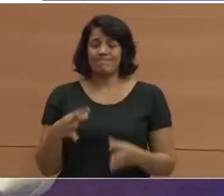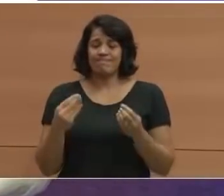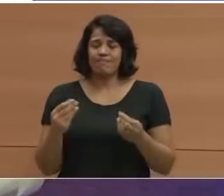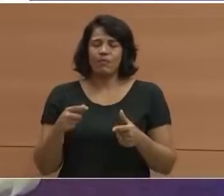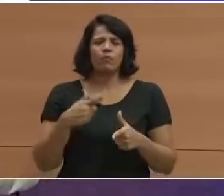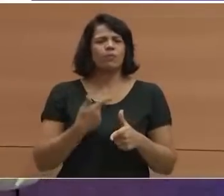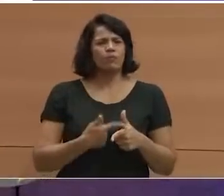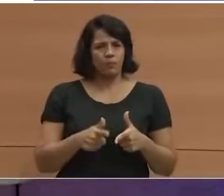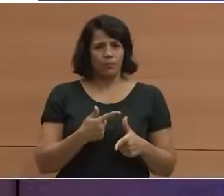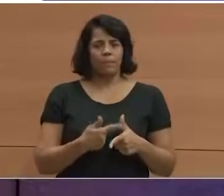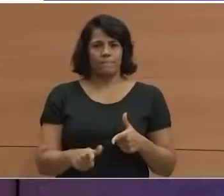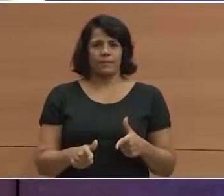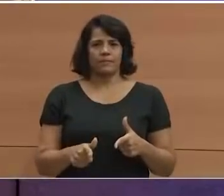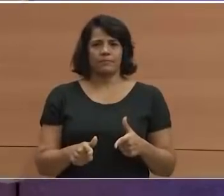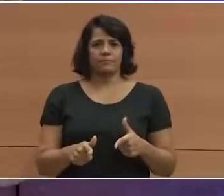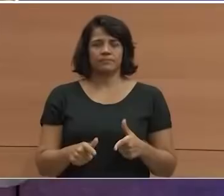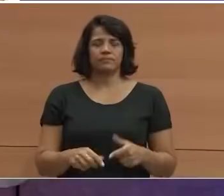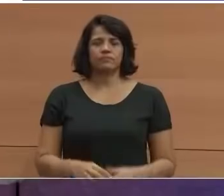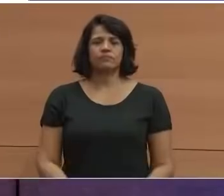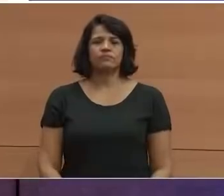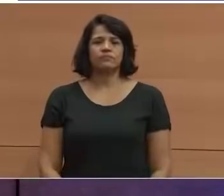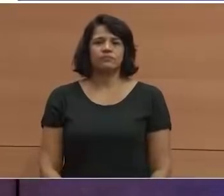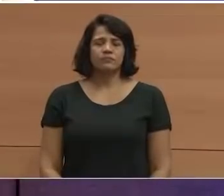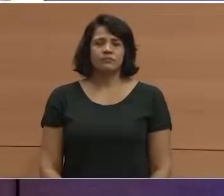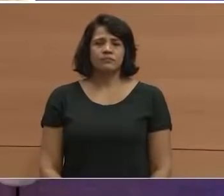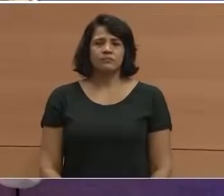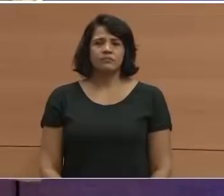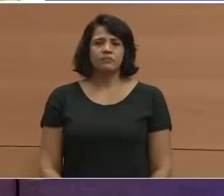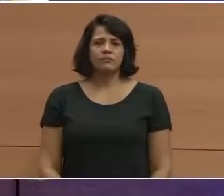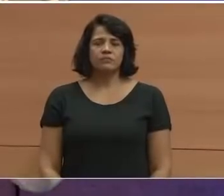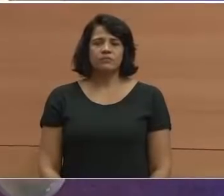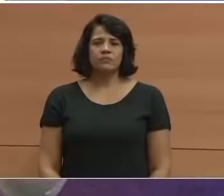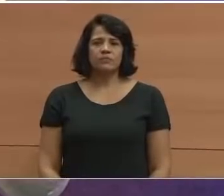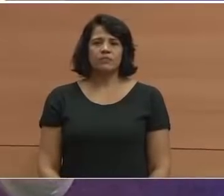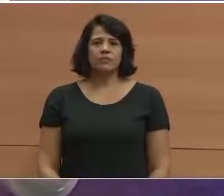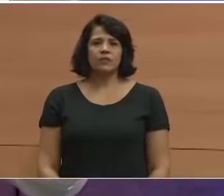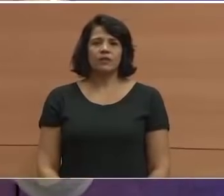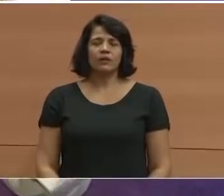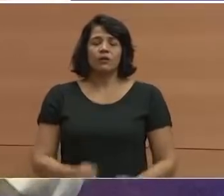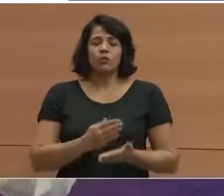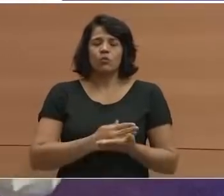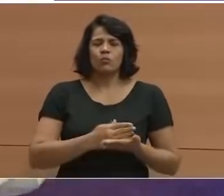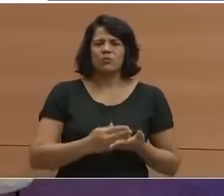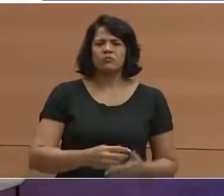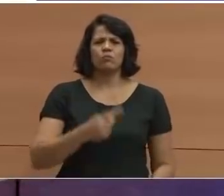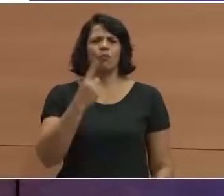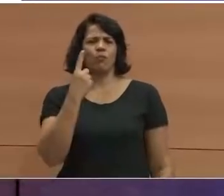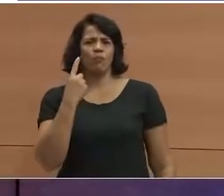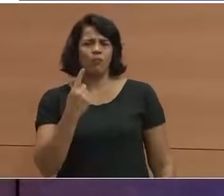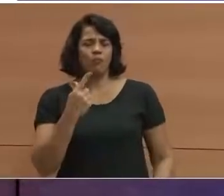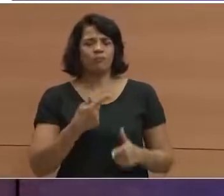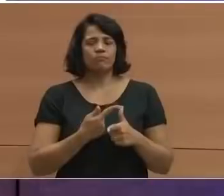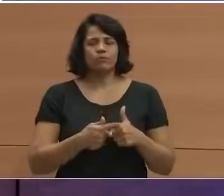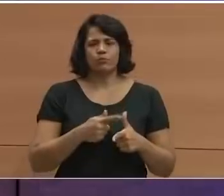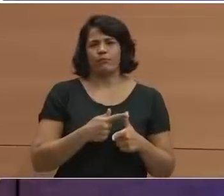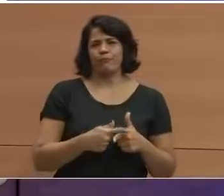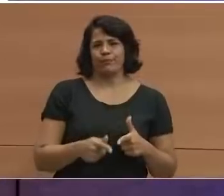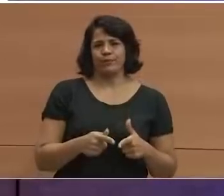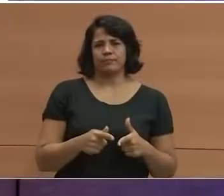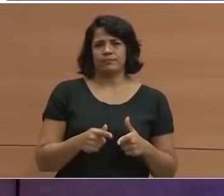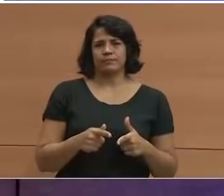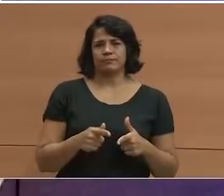problemas derivam de um problema principal. E esse problema principal